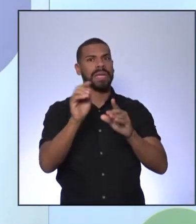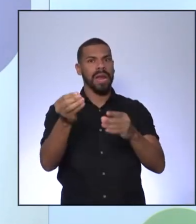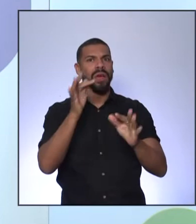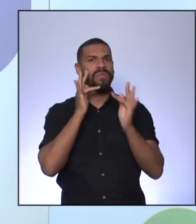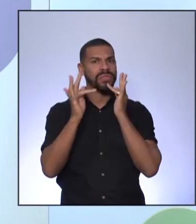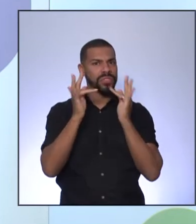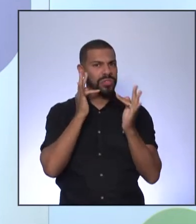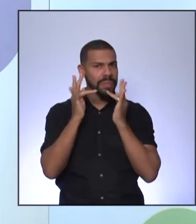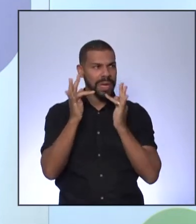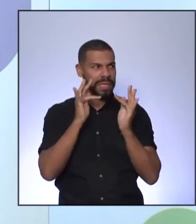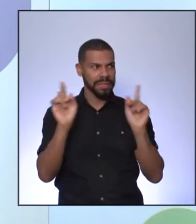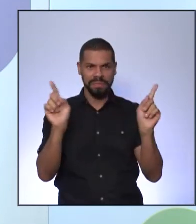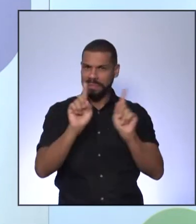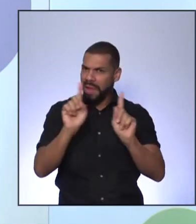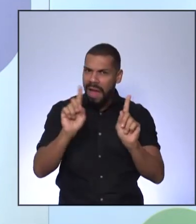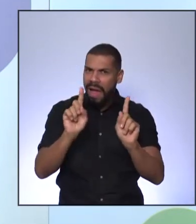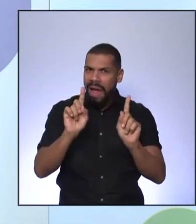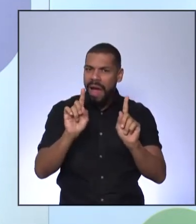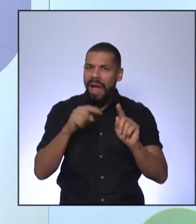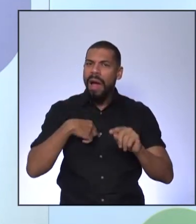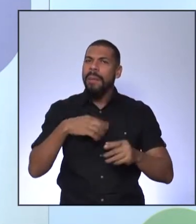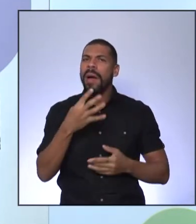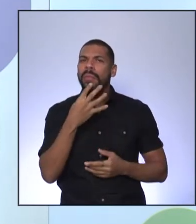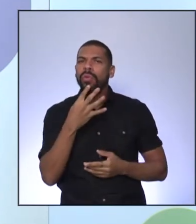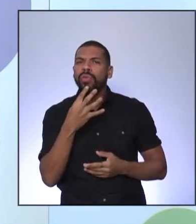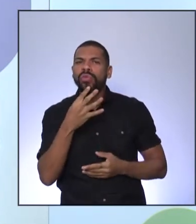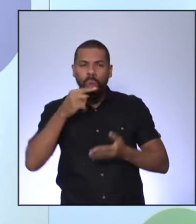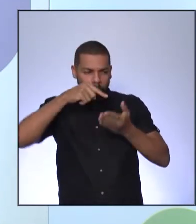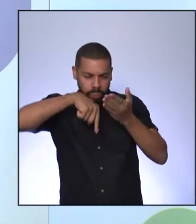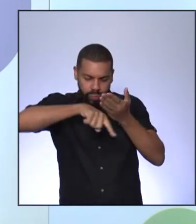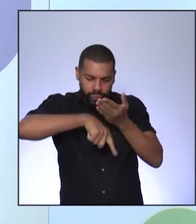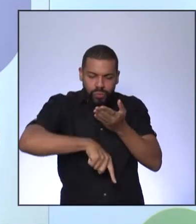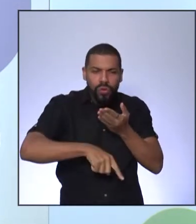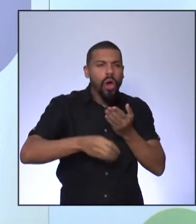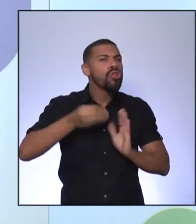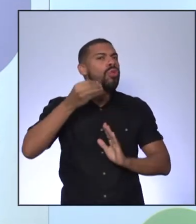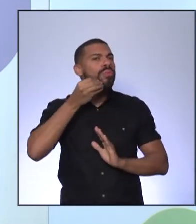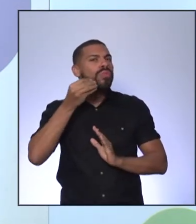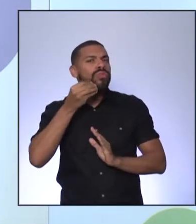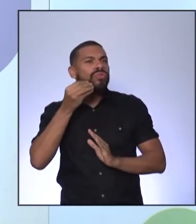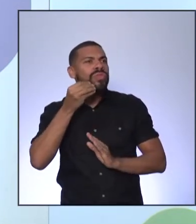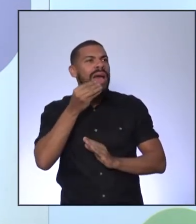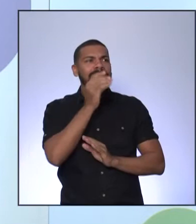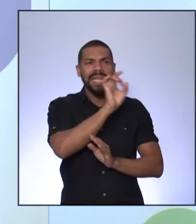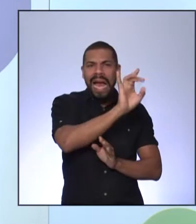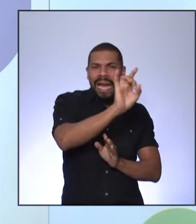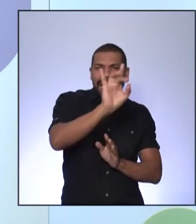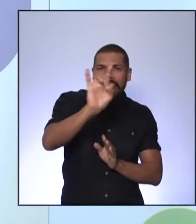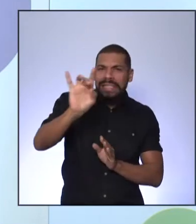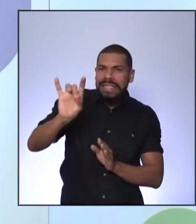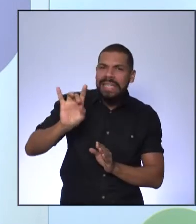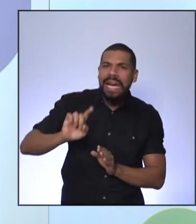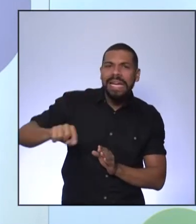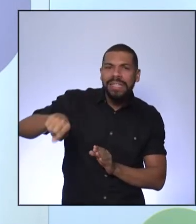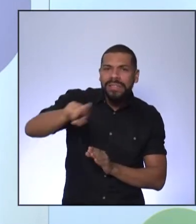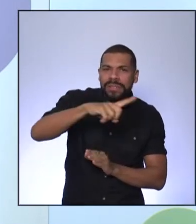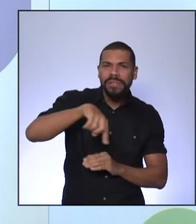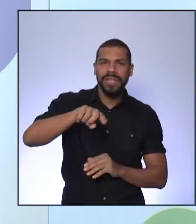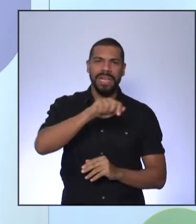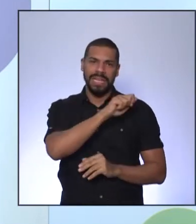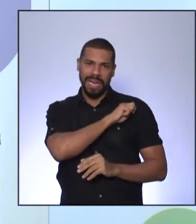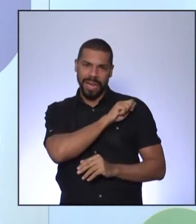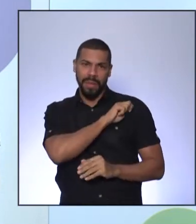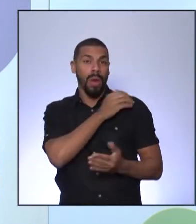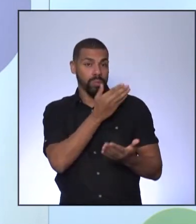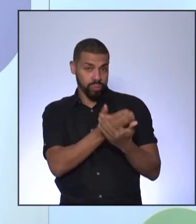gente. Isso é mais para vocês irem conhecendo as oportunidades que têm para vocês continuarem os